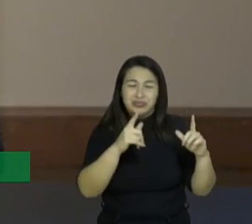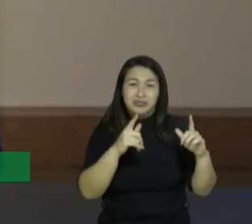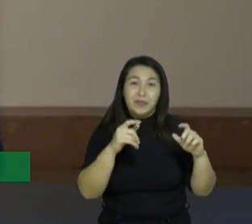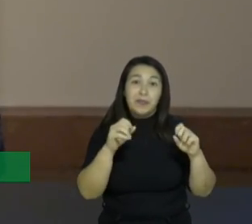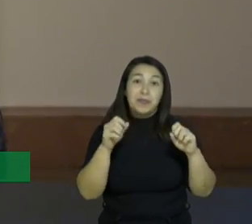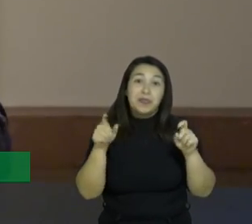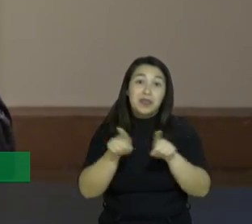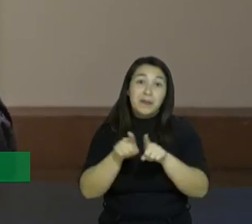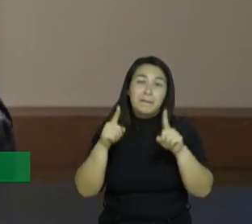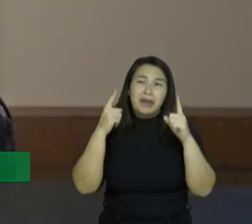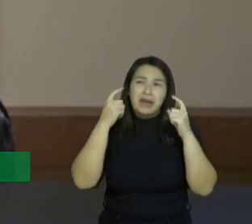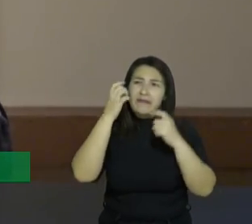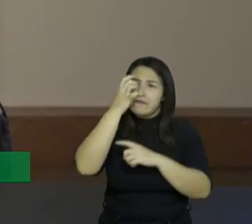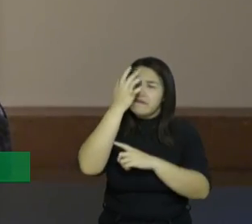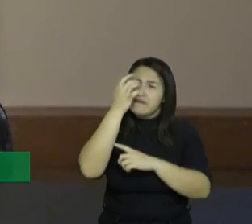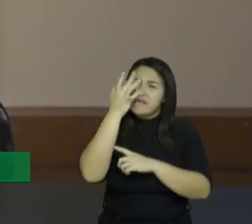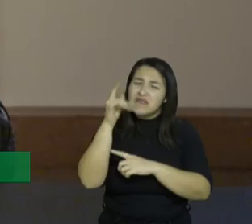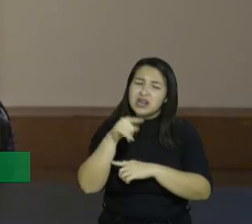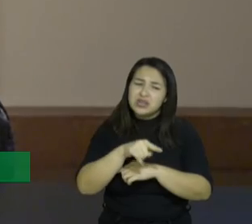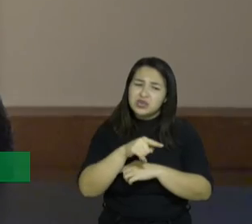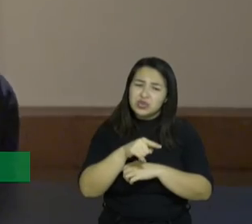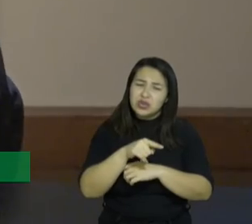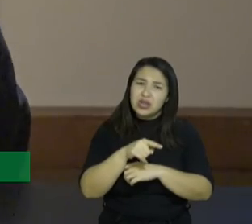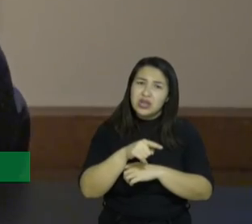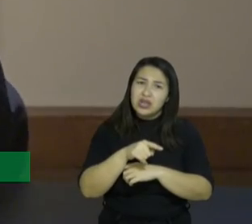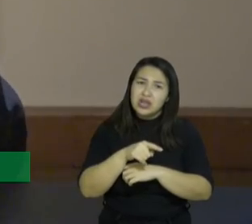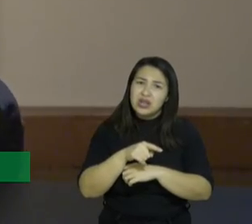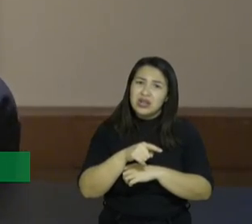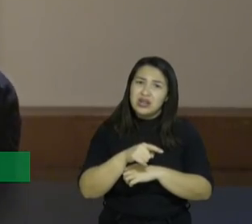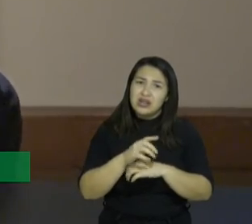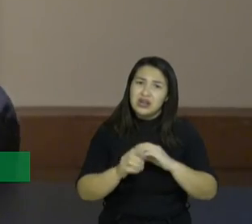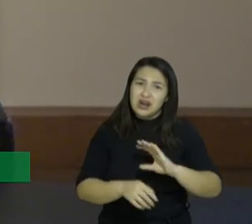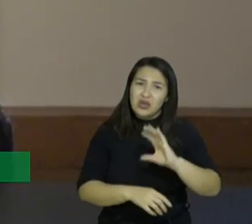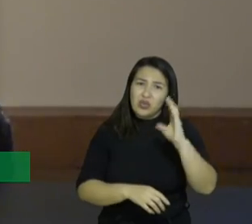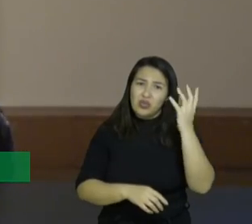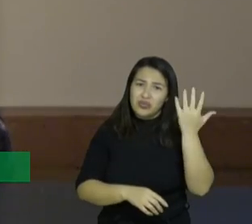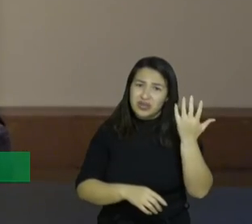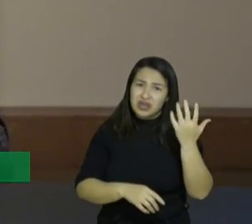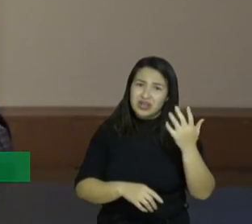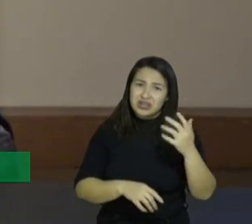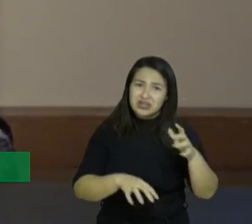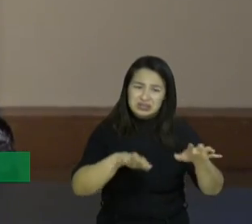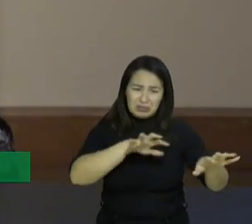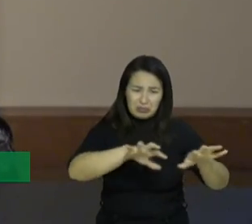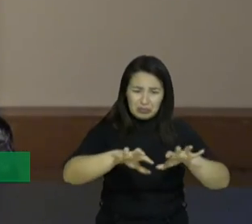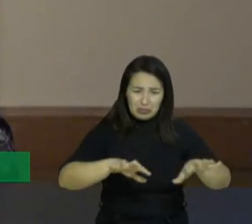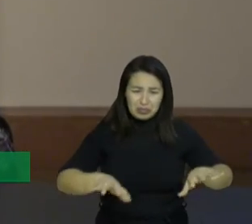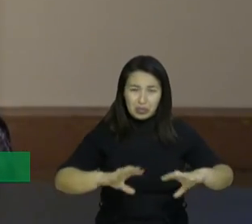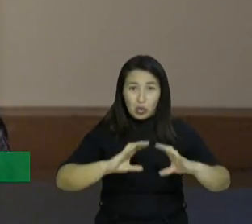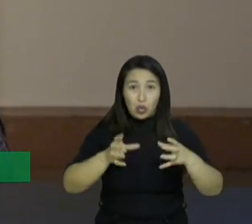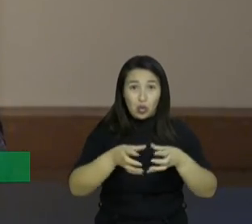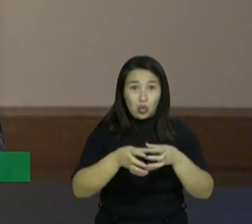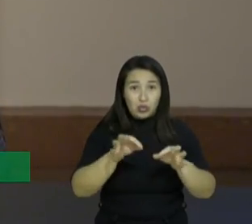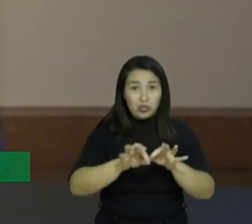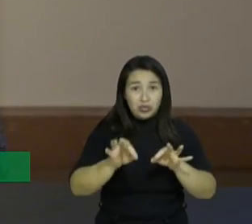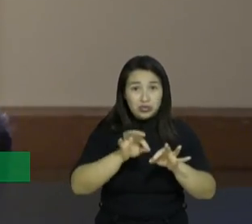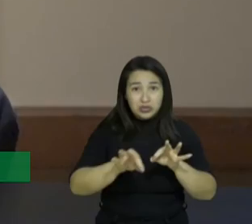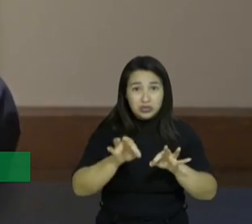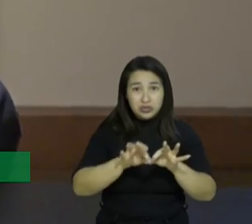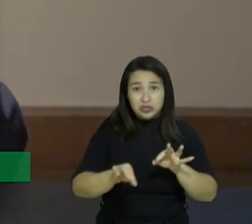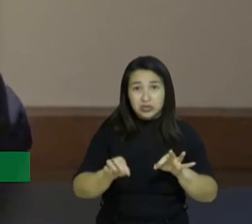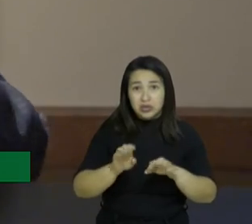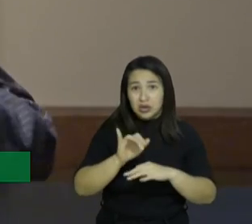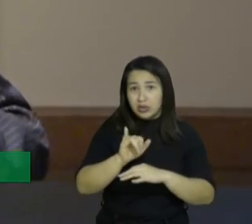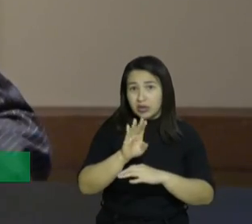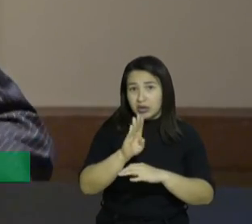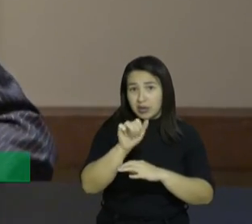preocupados com a facilidade eh com a qual aconteceram esses desmantelamento eh eh eh institucionais e burocráticos